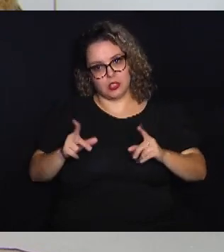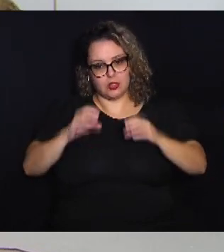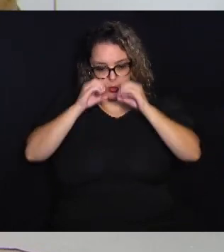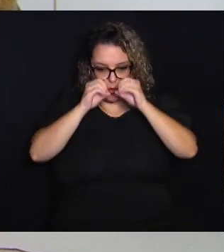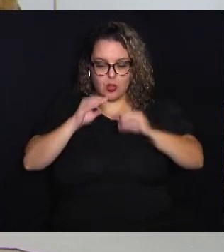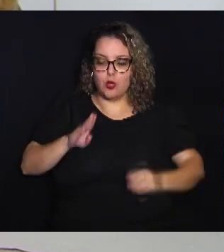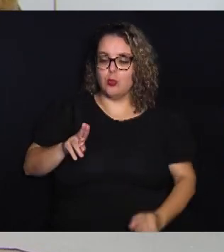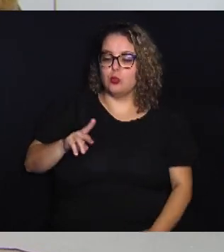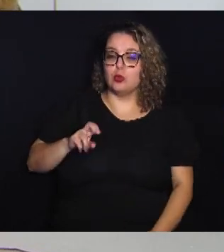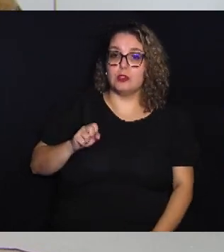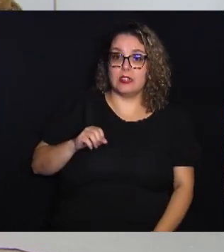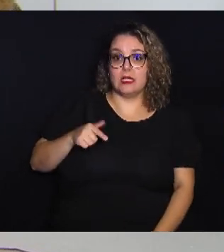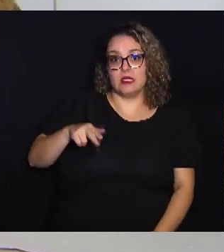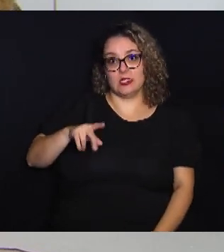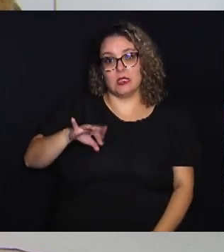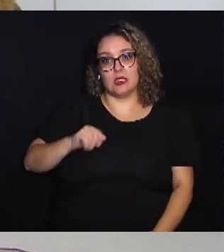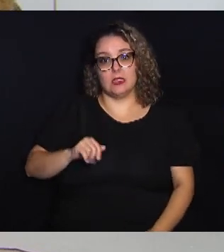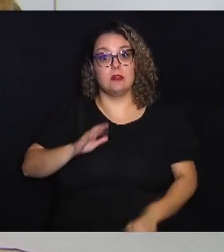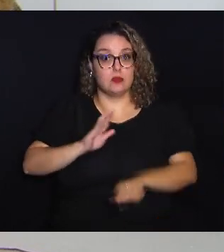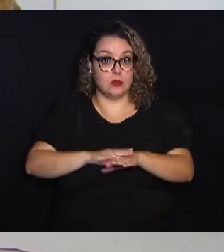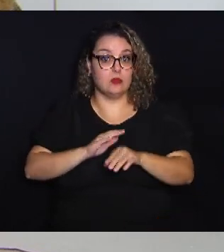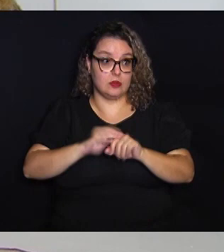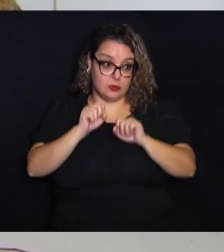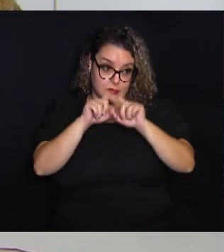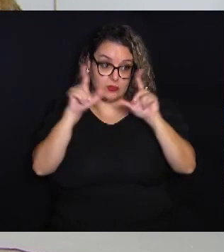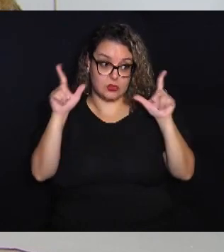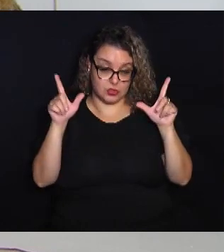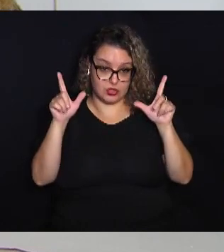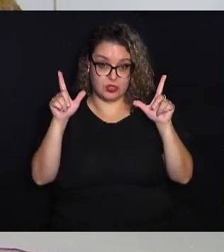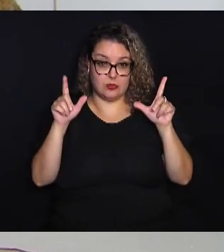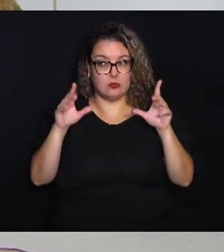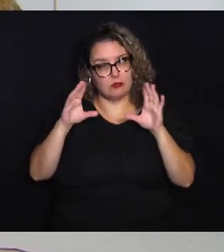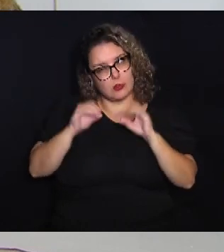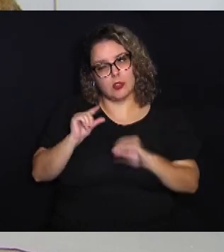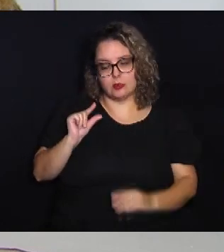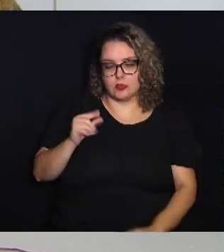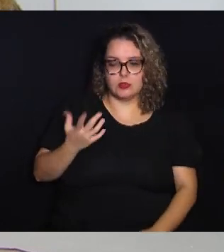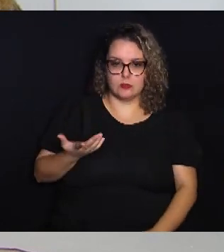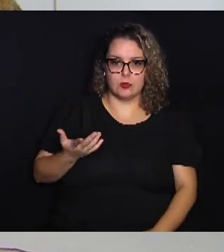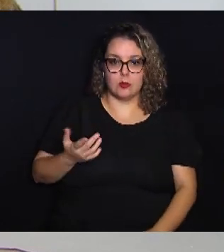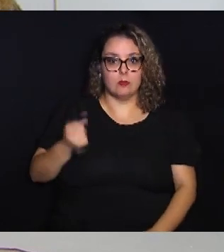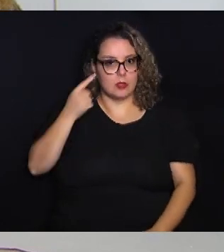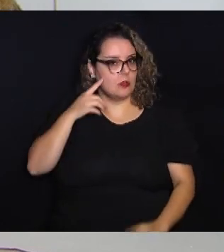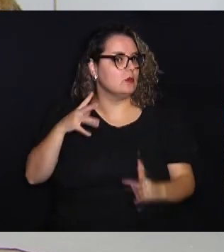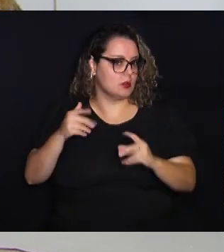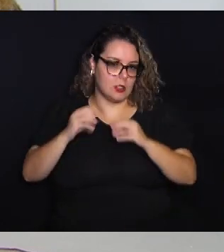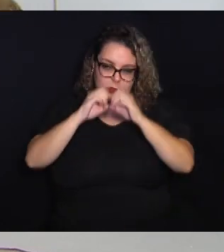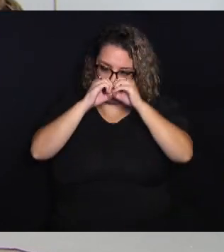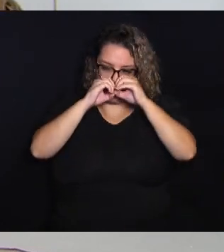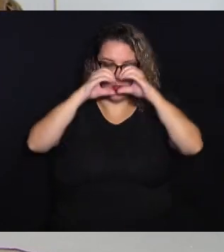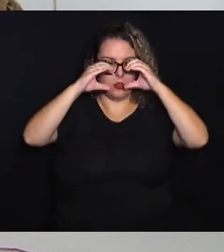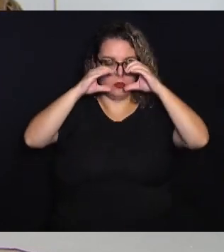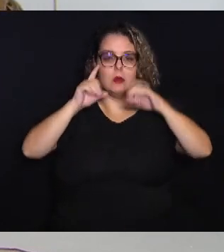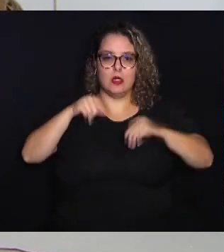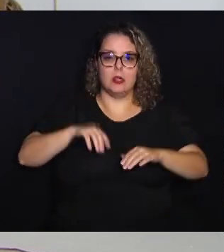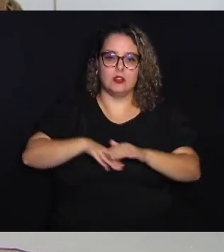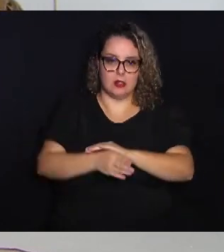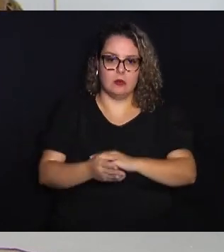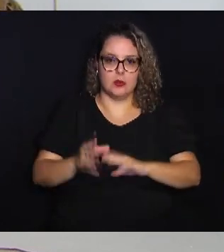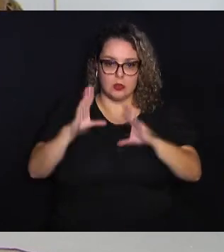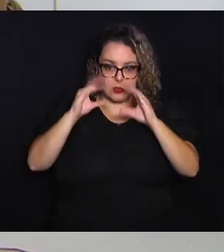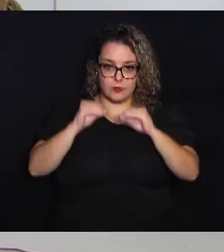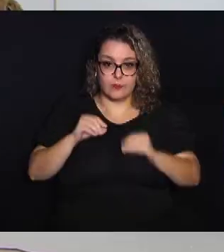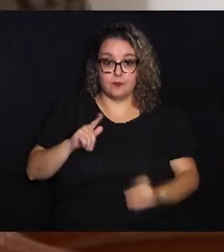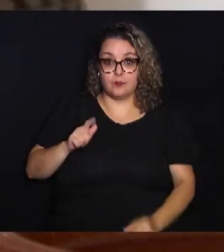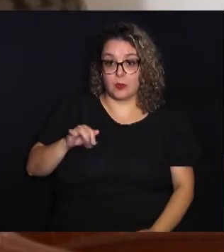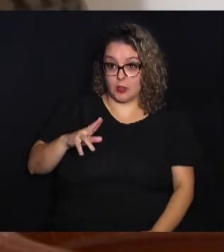coruja buraqueira, que a gente acaba vendo ela tendo bastante atividade durante o dia, tá? Mas no geral as corujas, elas são de